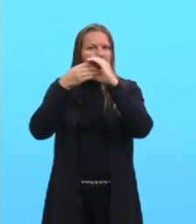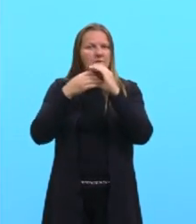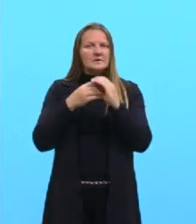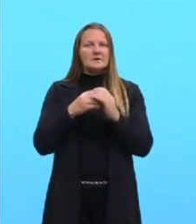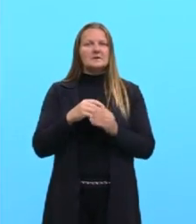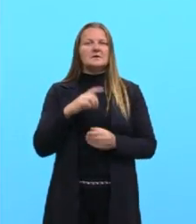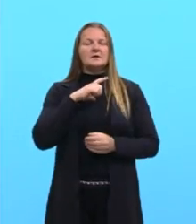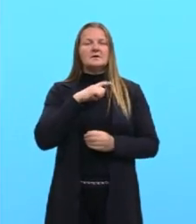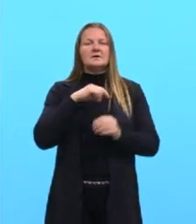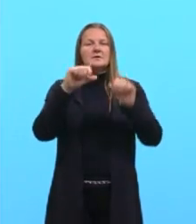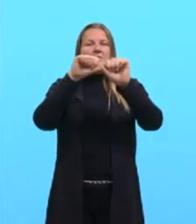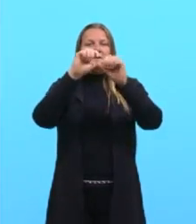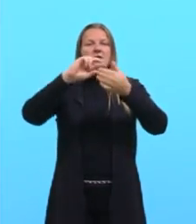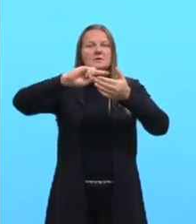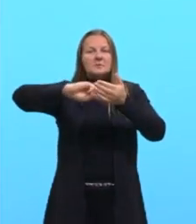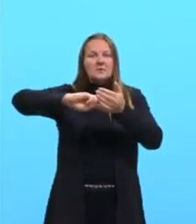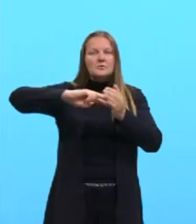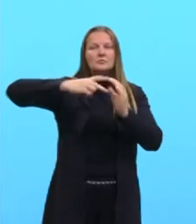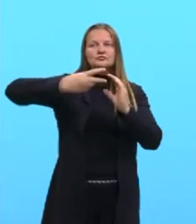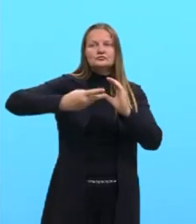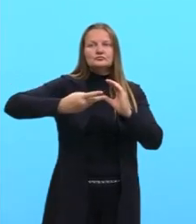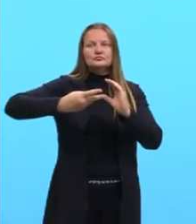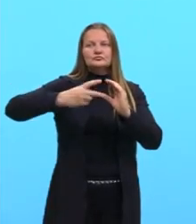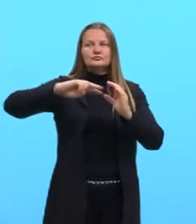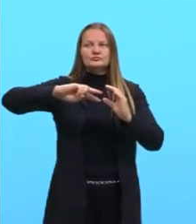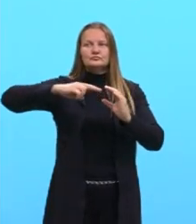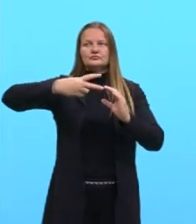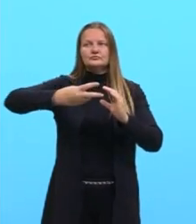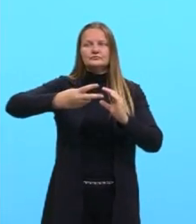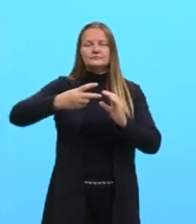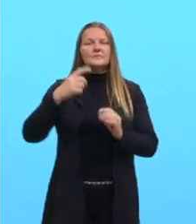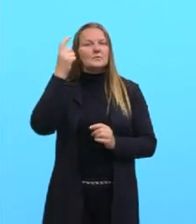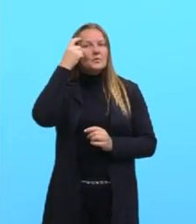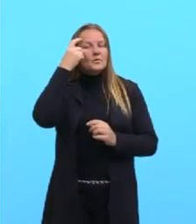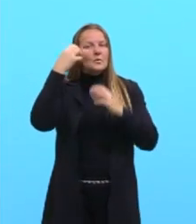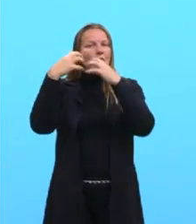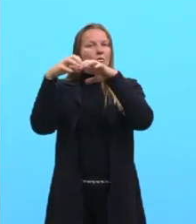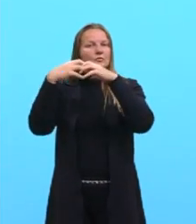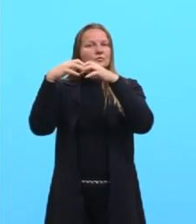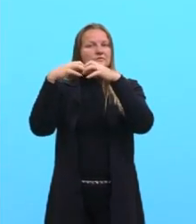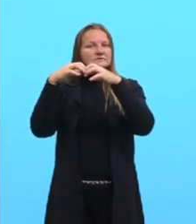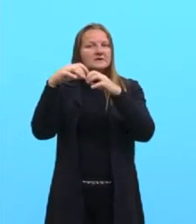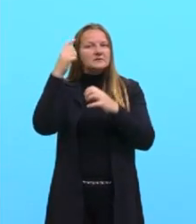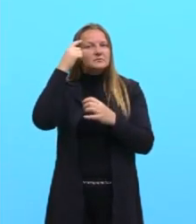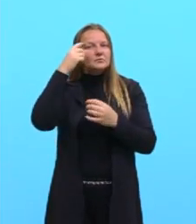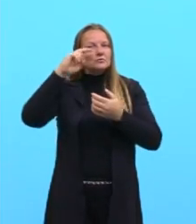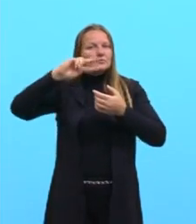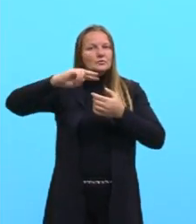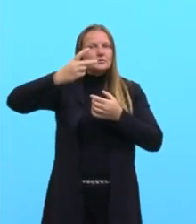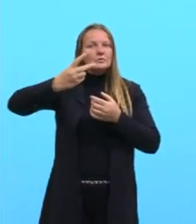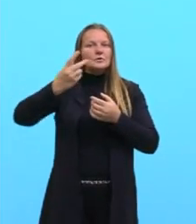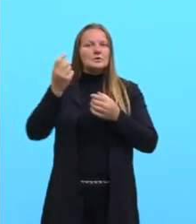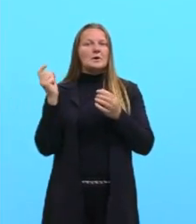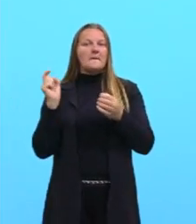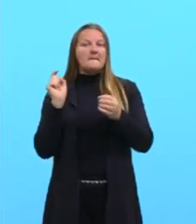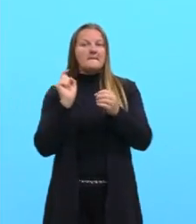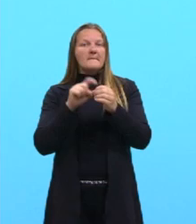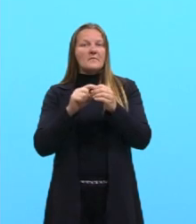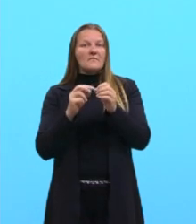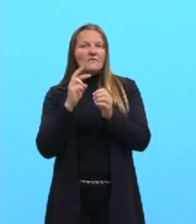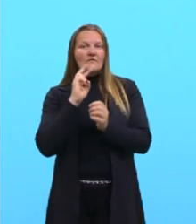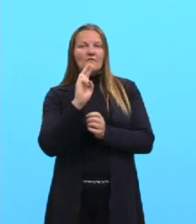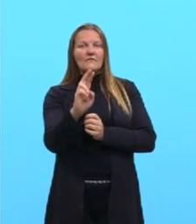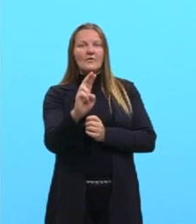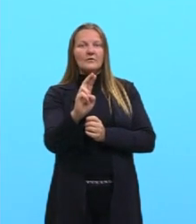formar uma imagem invertida e o nosso cérebro ele vai interpretar essa e vai então colocar